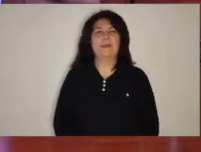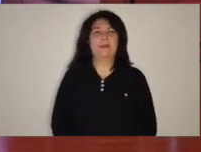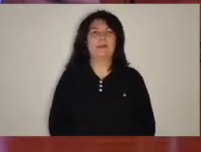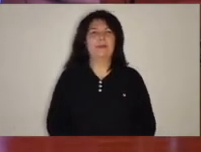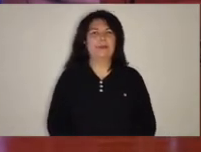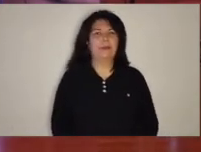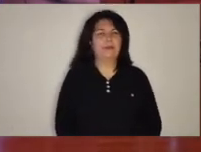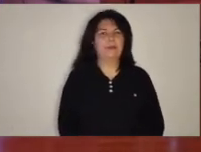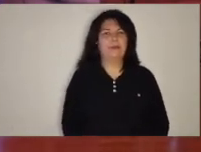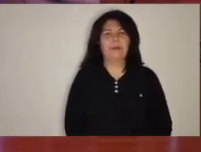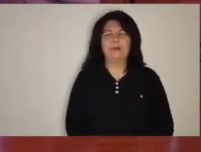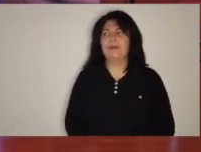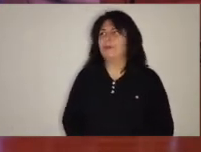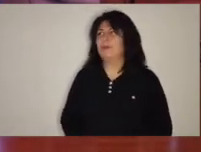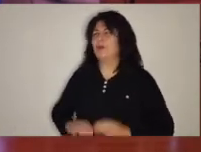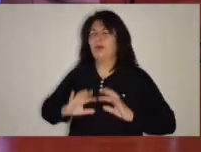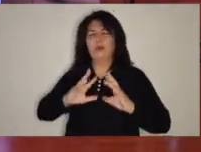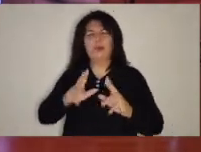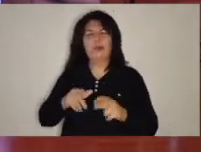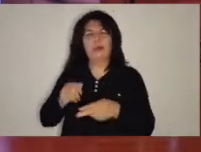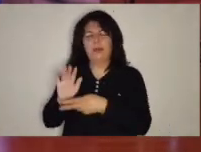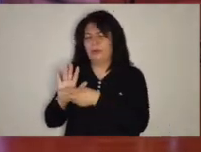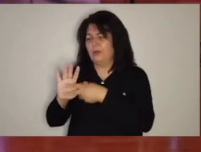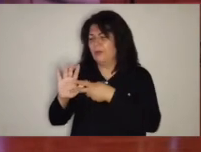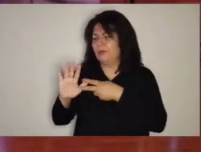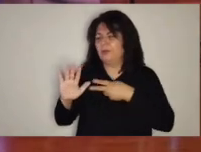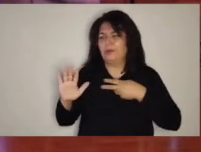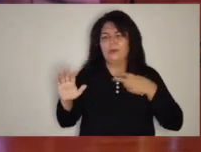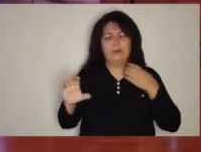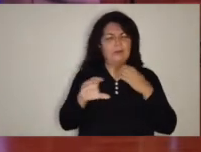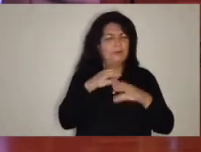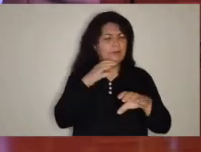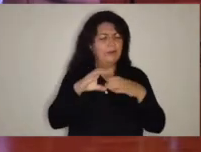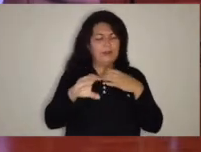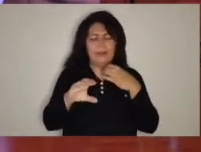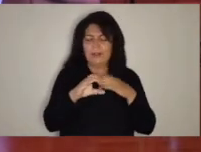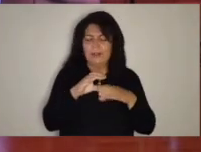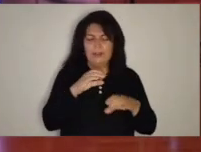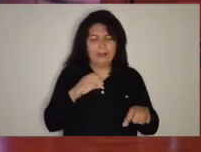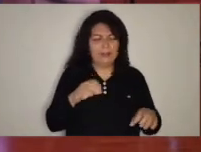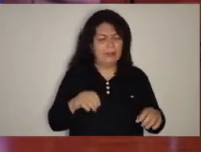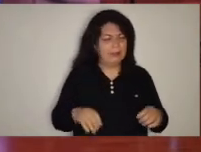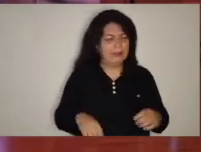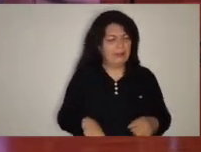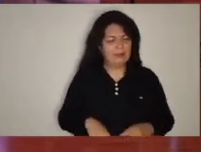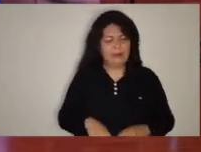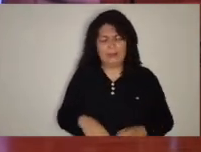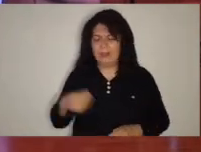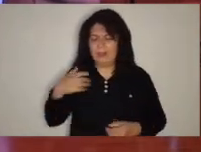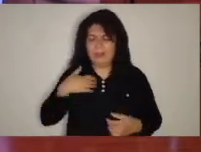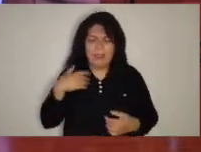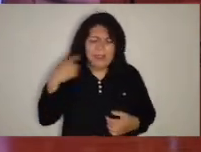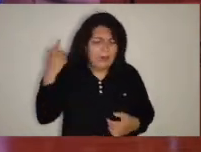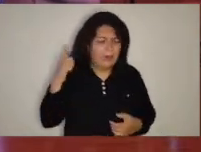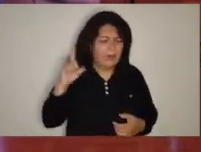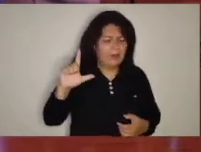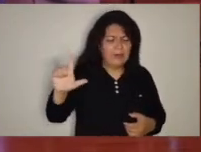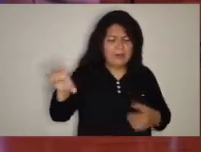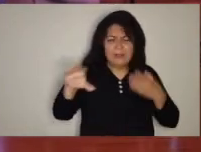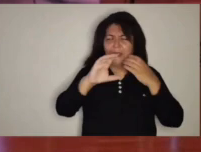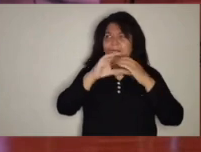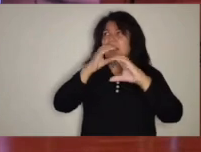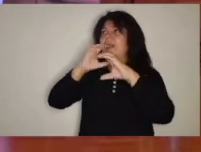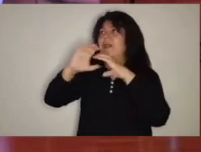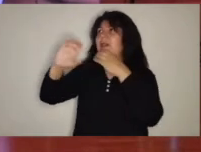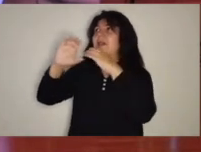Ti. Todos os versos e canções que eu